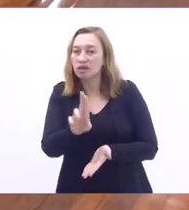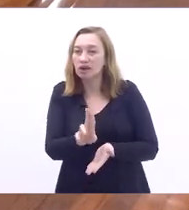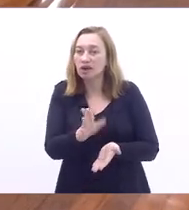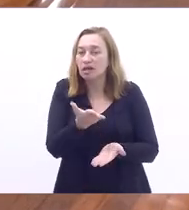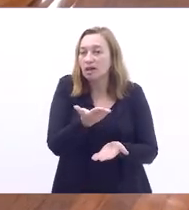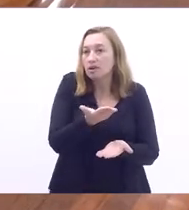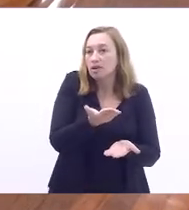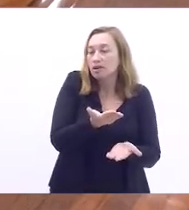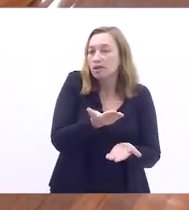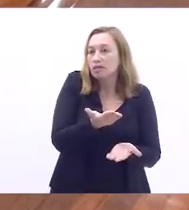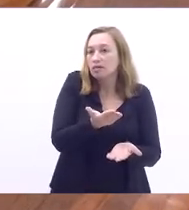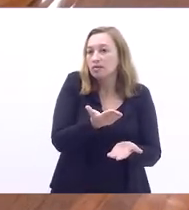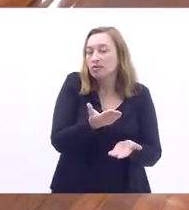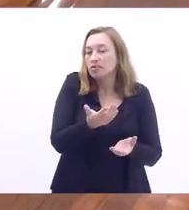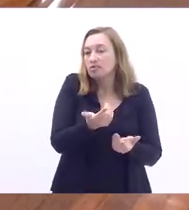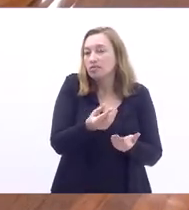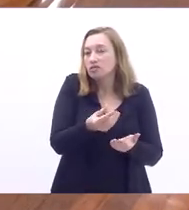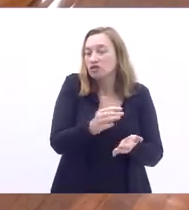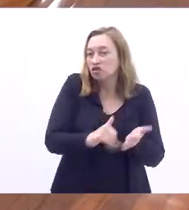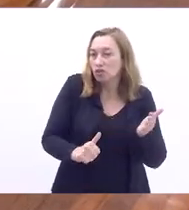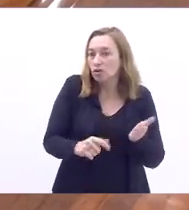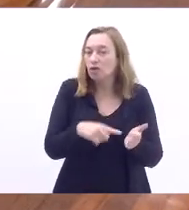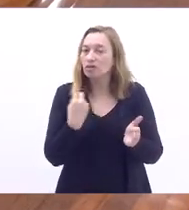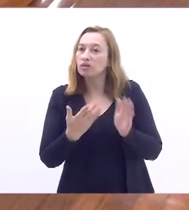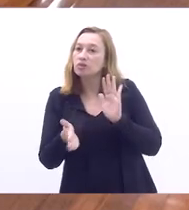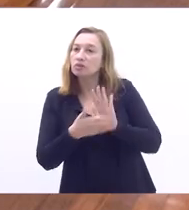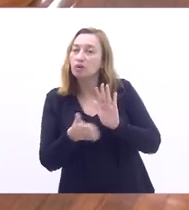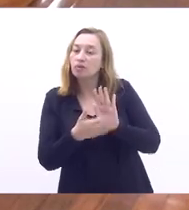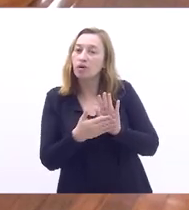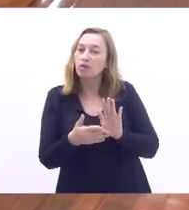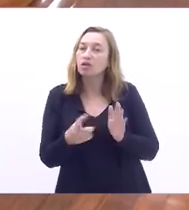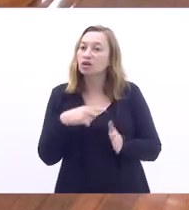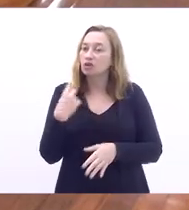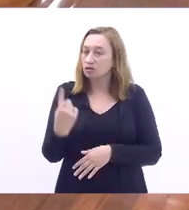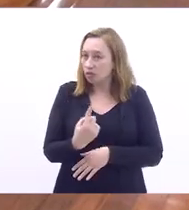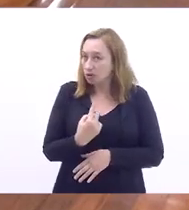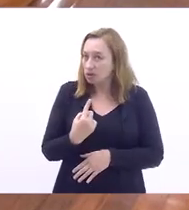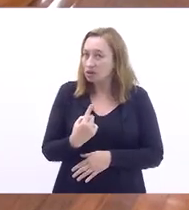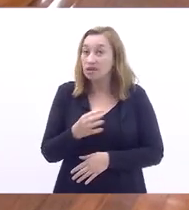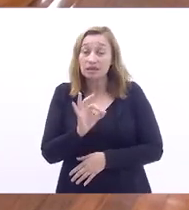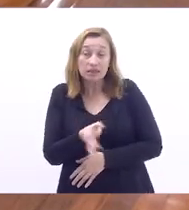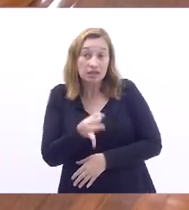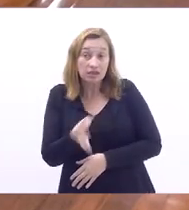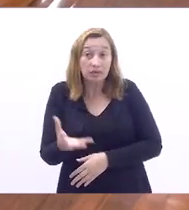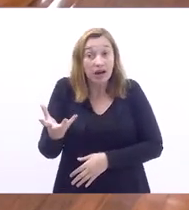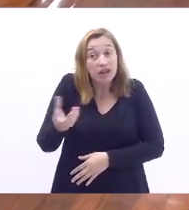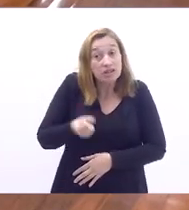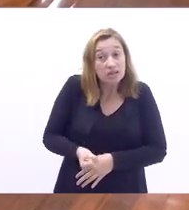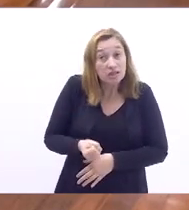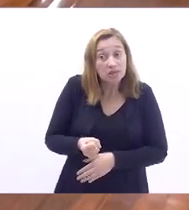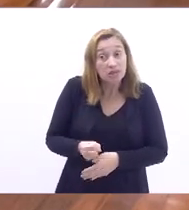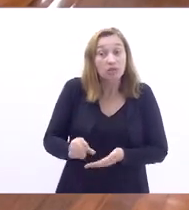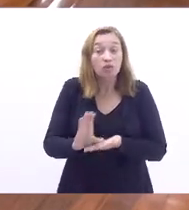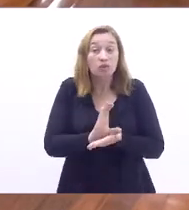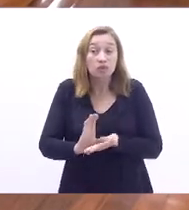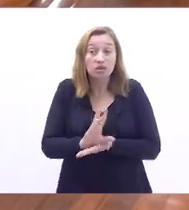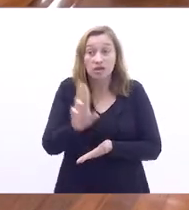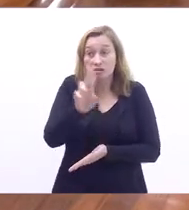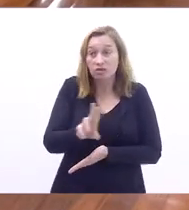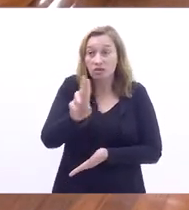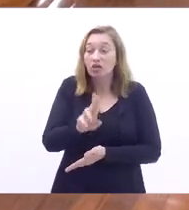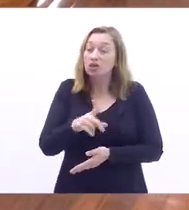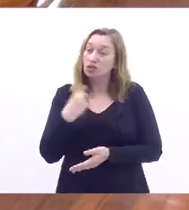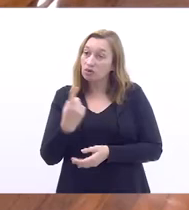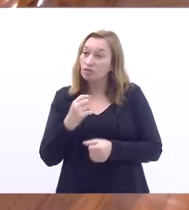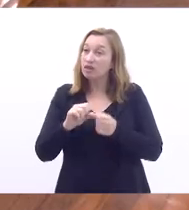proposta então não foi aprovada e a gente democraticamente Claro acatou a decisão do Conselho Universitário que é o